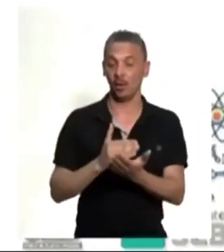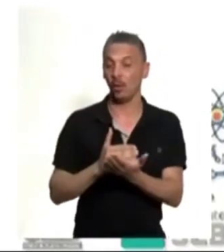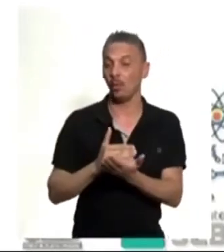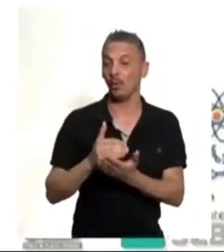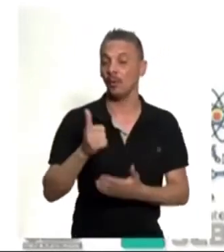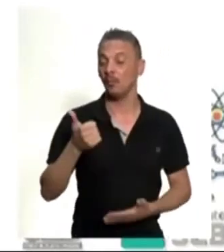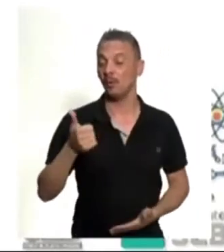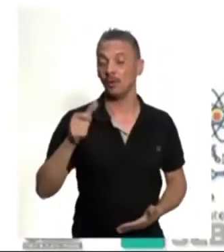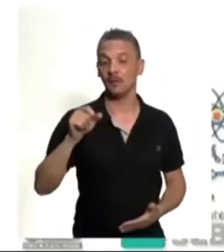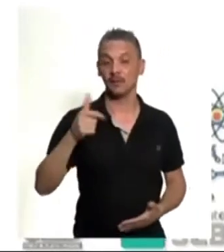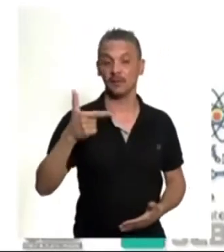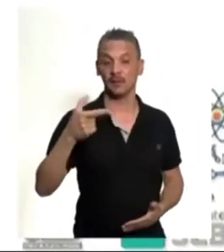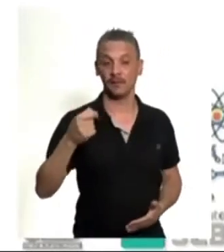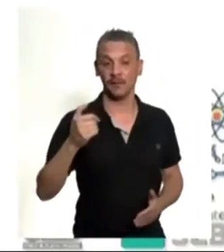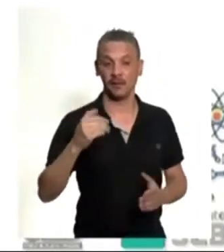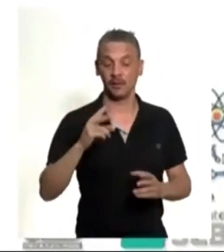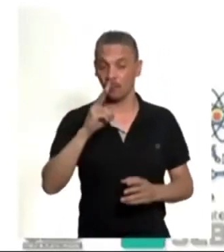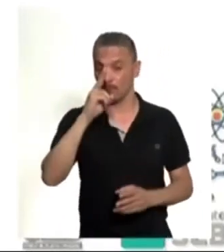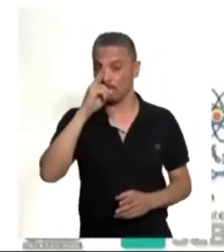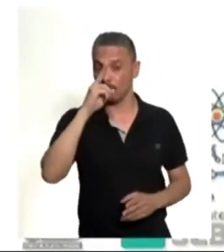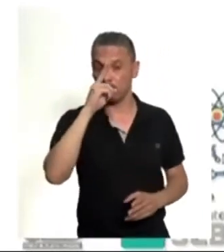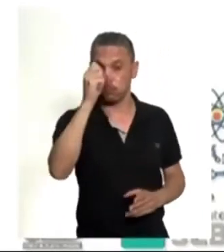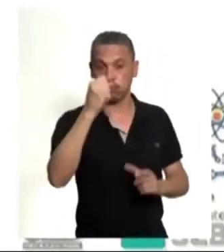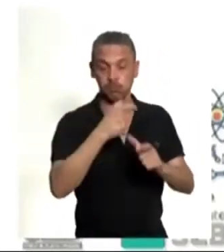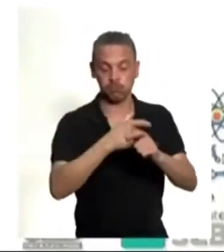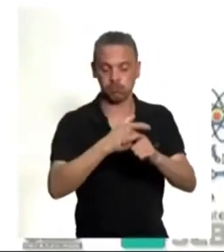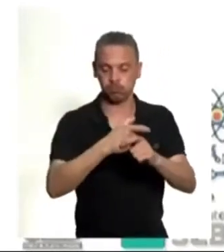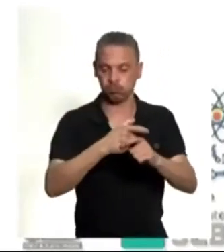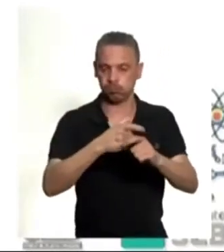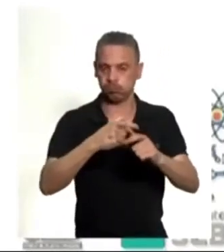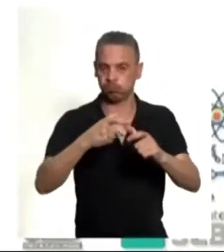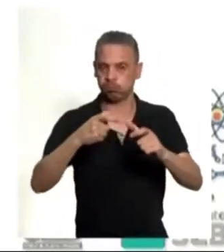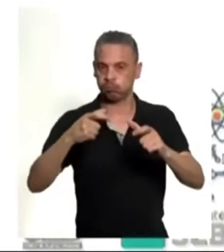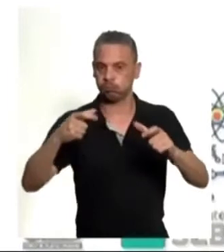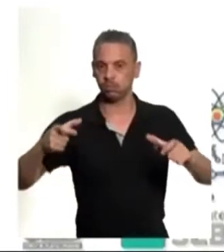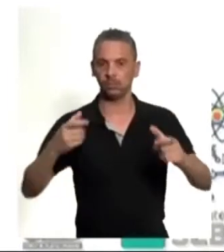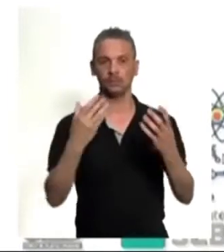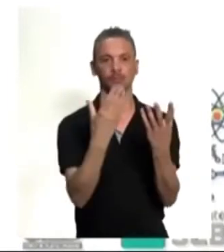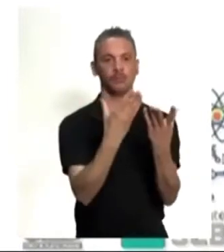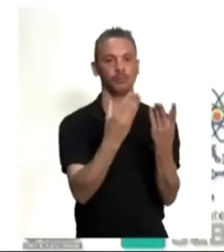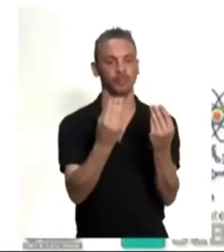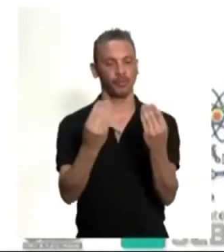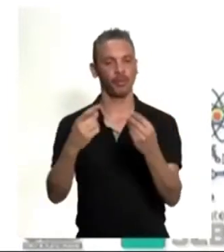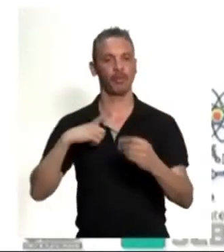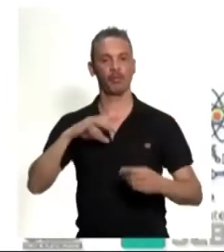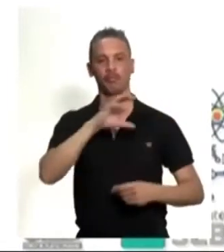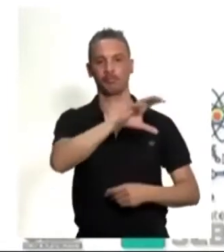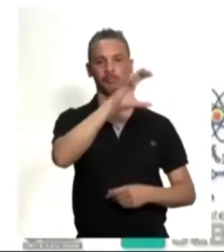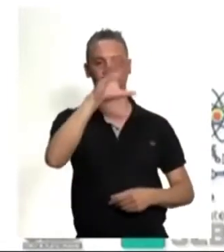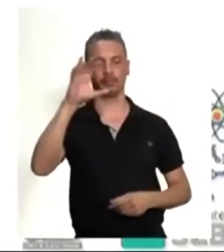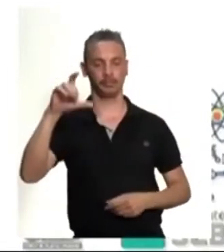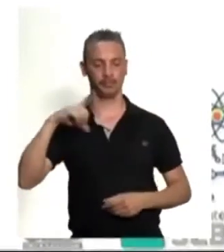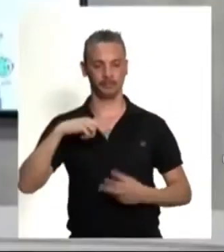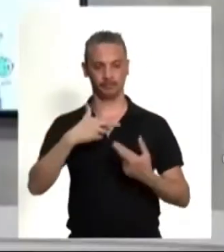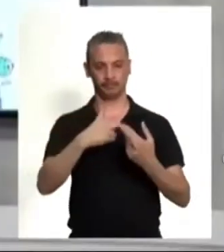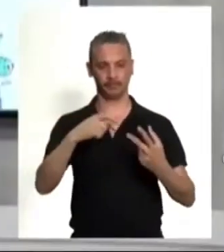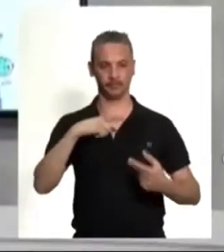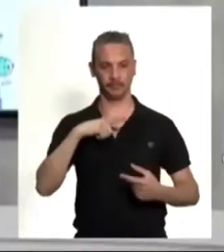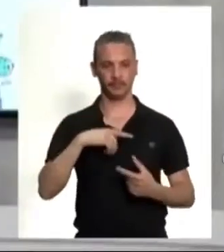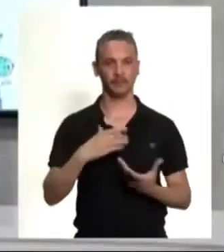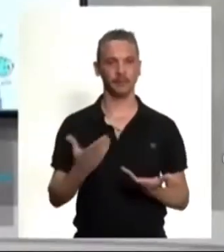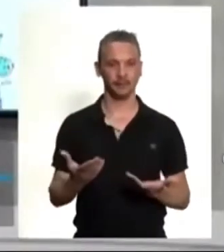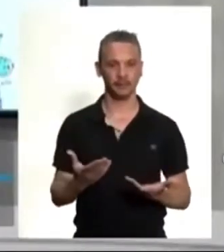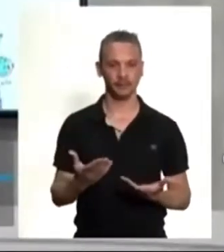de 1920 ele vai se intensificando. A partir da década de 20, ele é mais evidente, claro, entre os anos 40 e os anos 60,